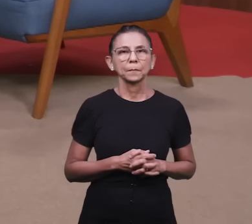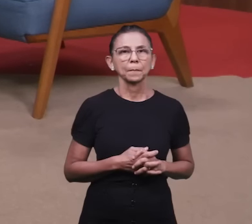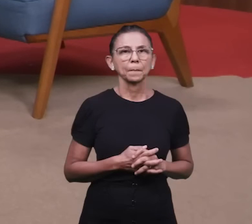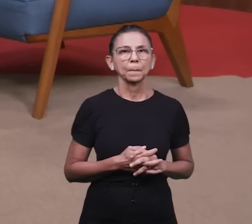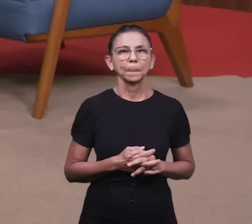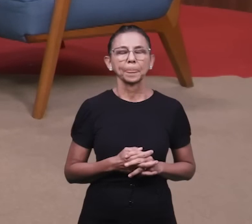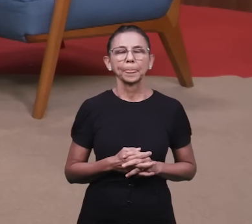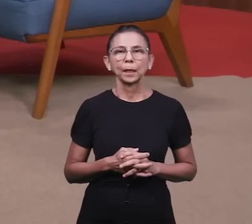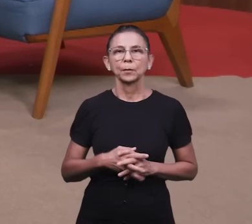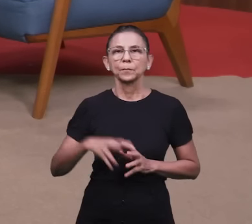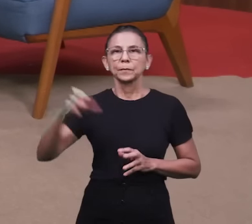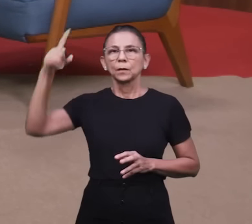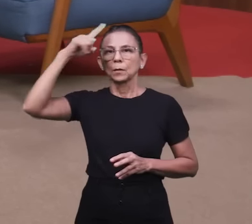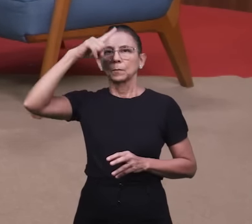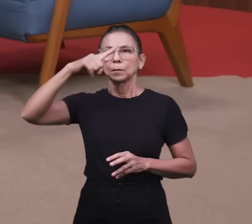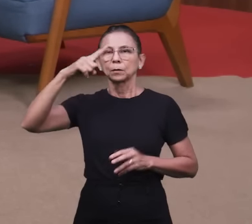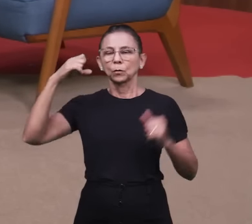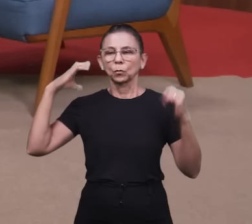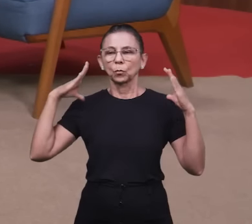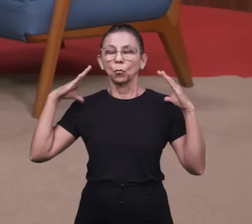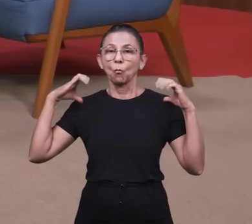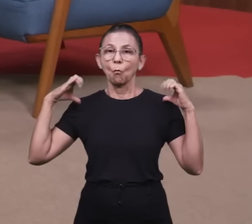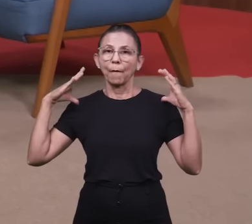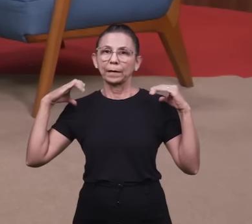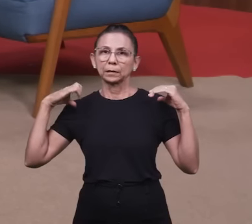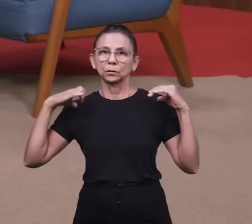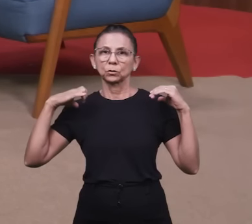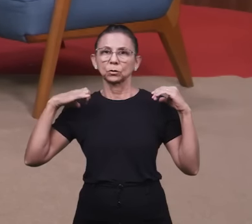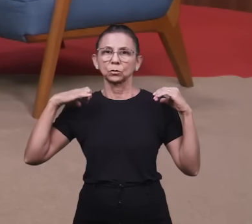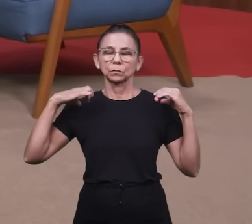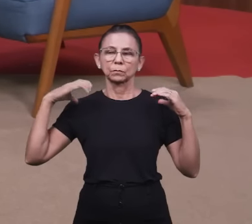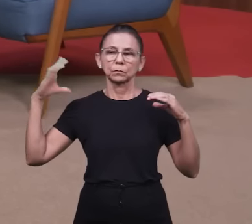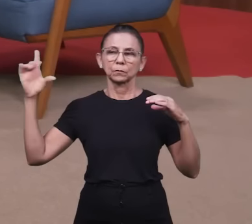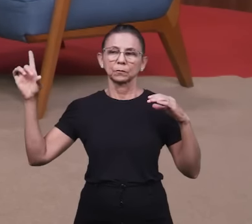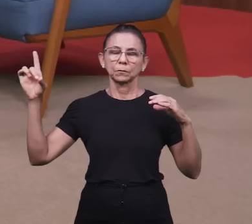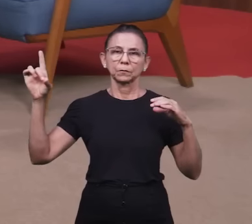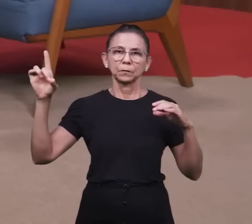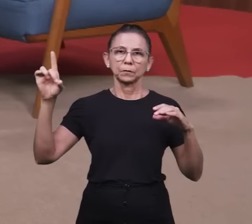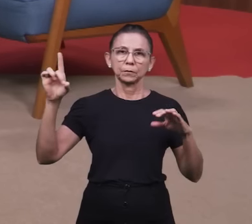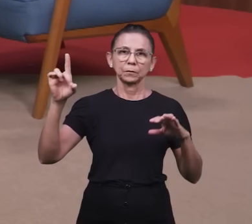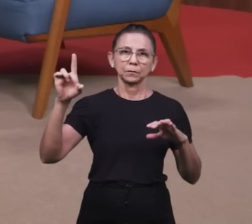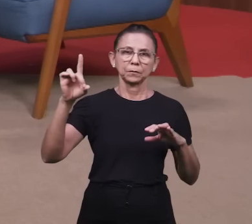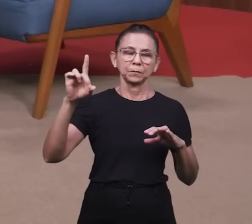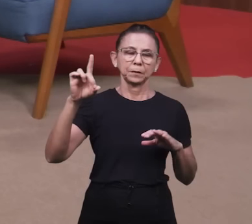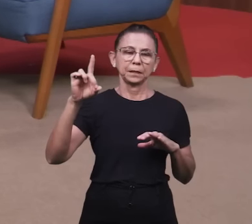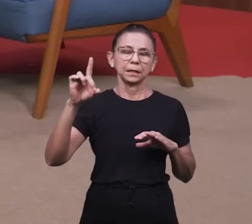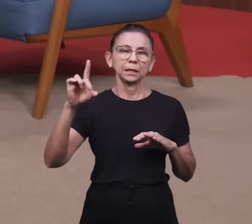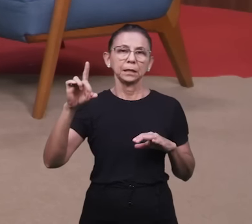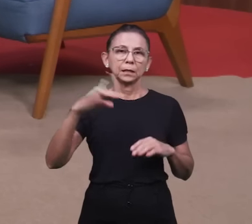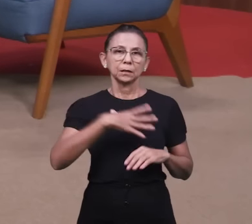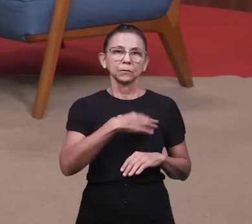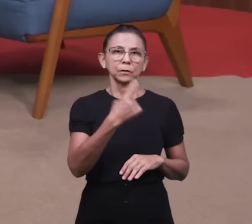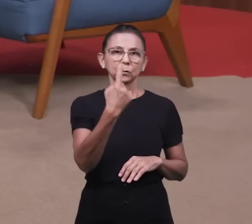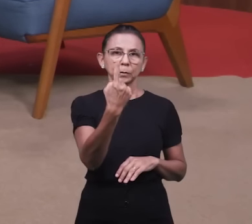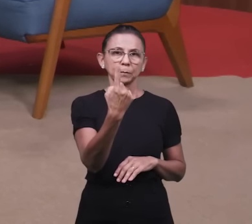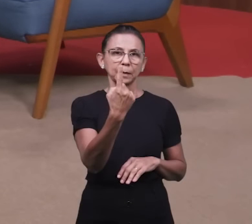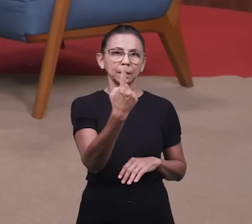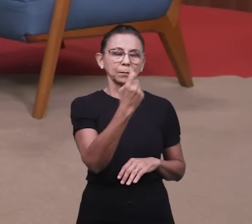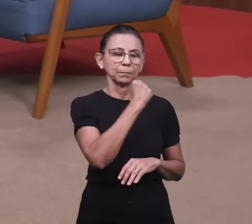do anjo juízo sobre o Egito fez com que os primogênitos do Egito morressem